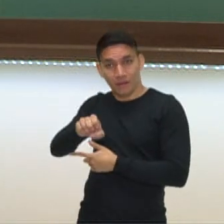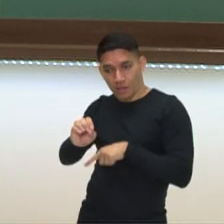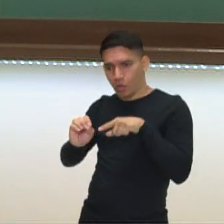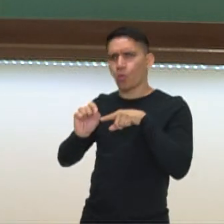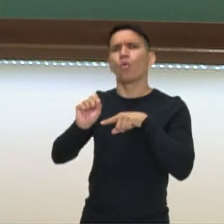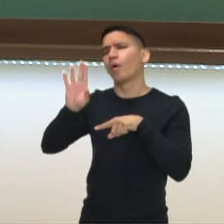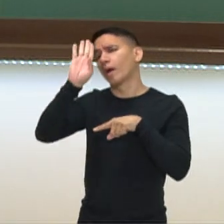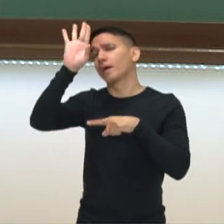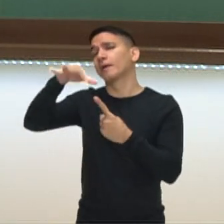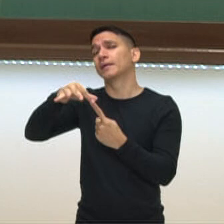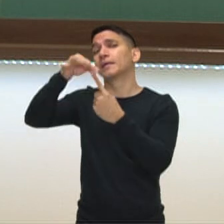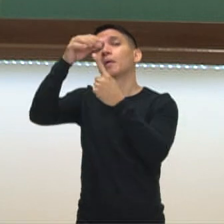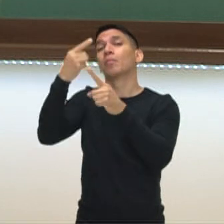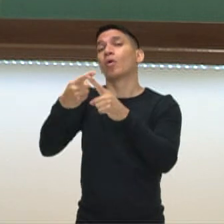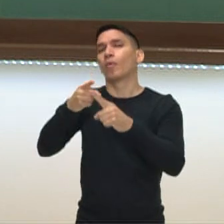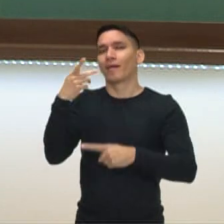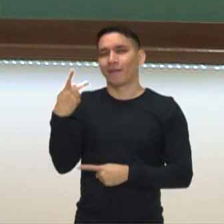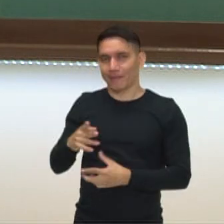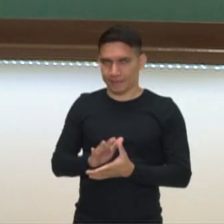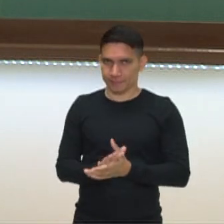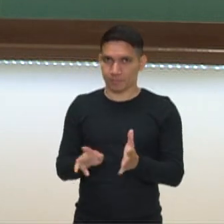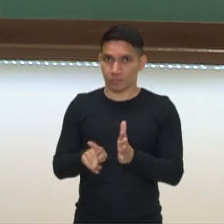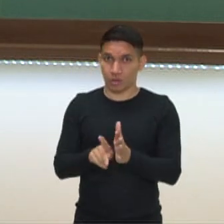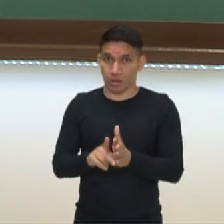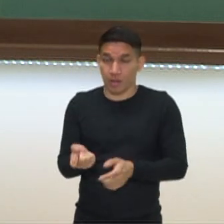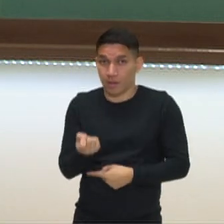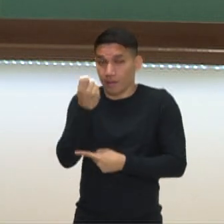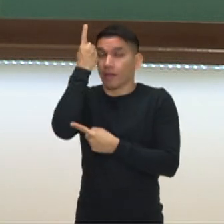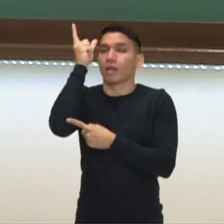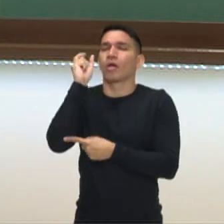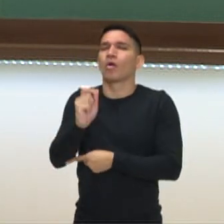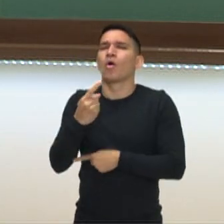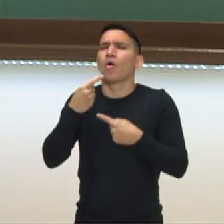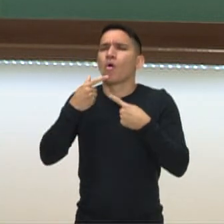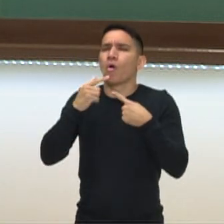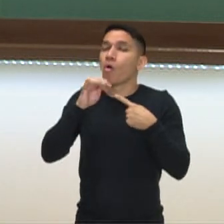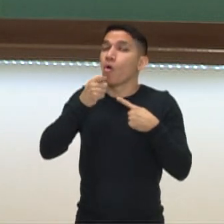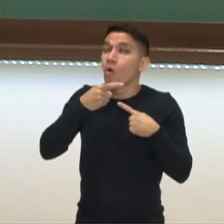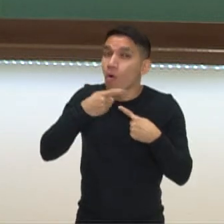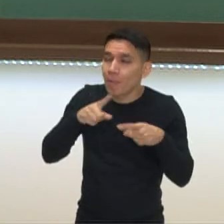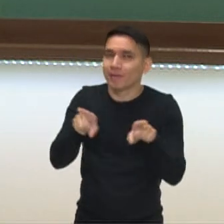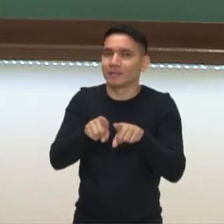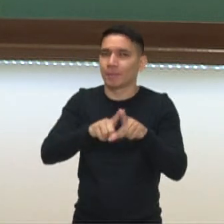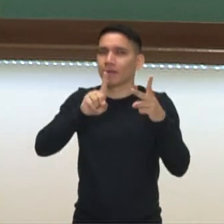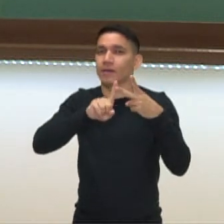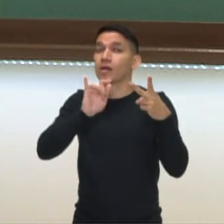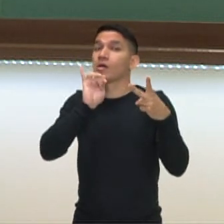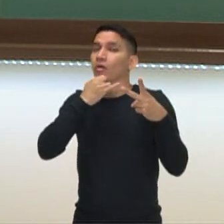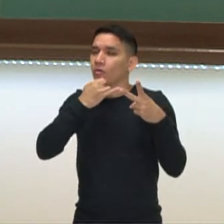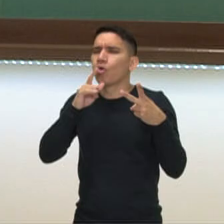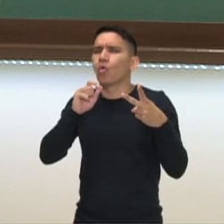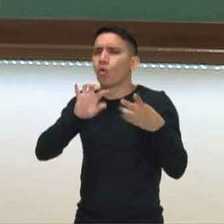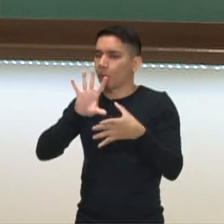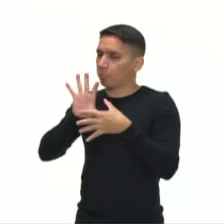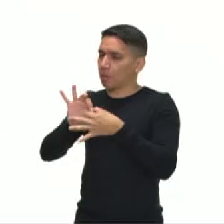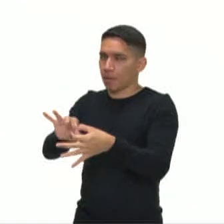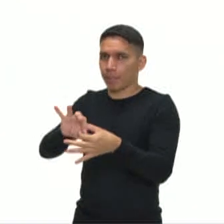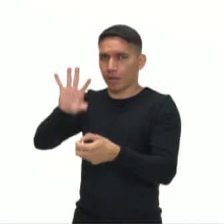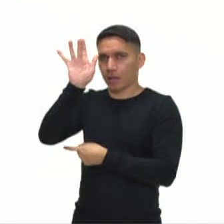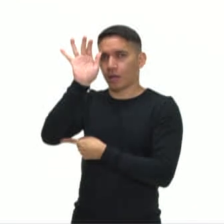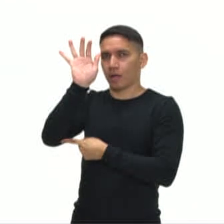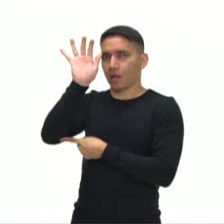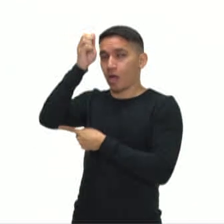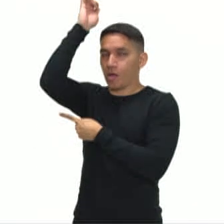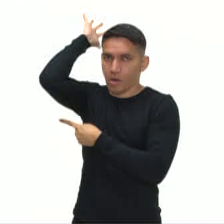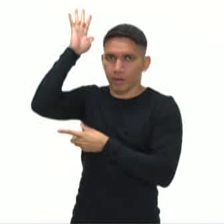grande destaque nisso. O que ele faz? Ele faz uma comédia e faz uma tragédia com cunho totalmente romano. Surge o quê? A fábula